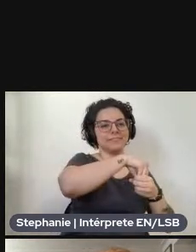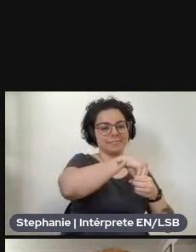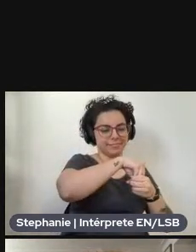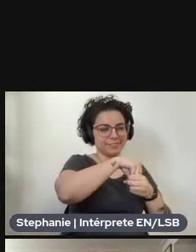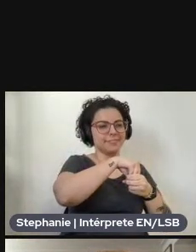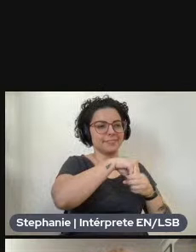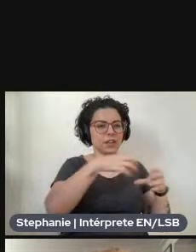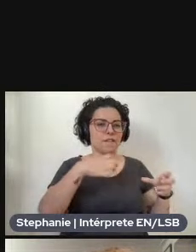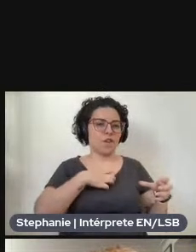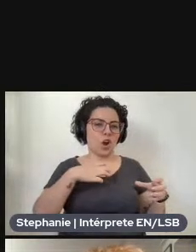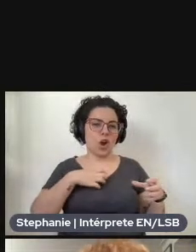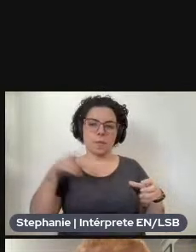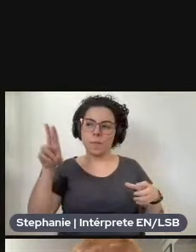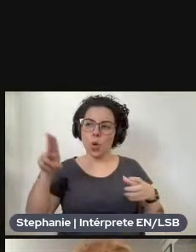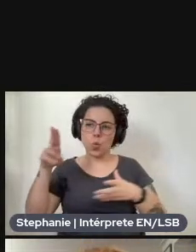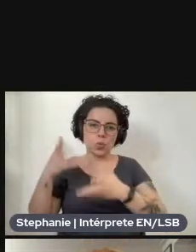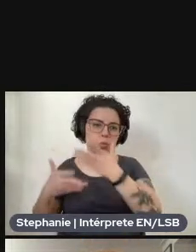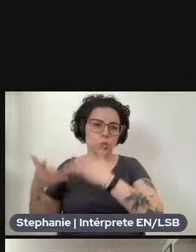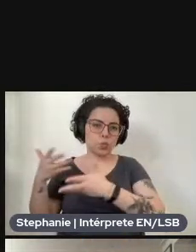Se sim,